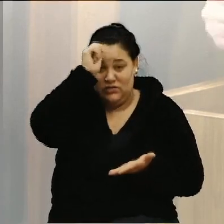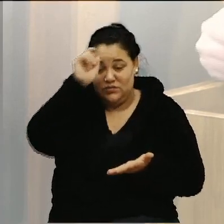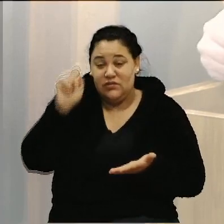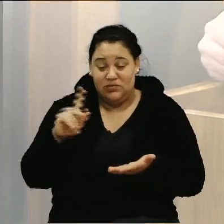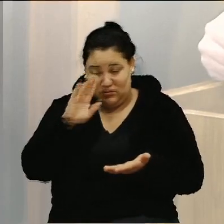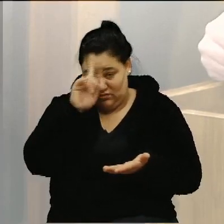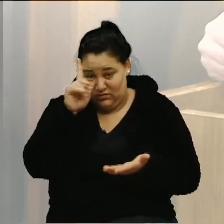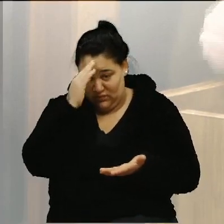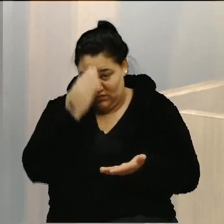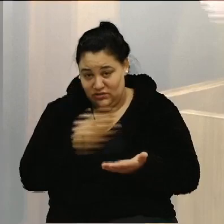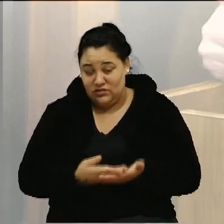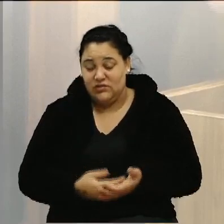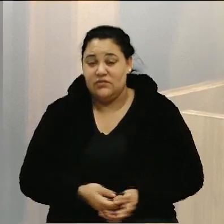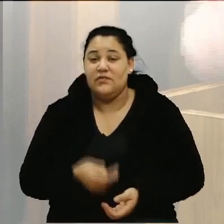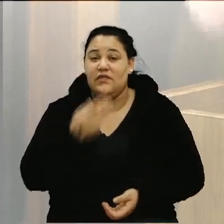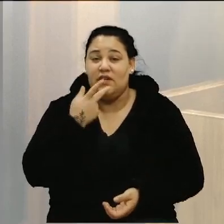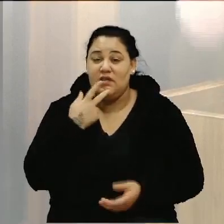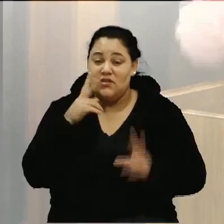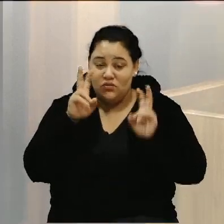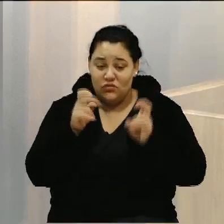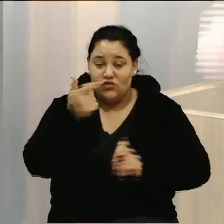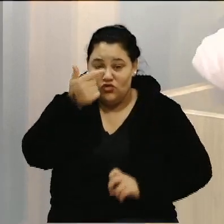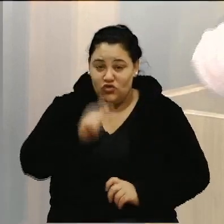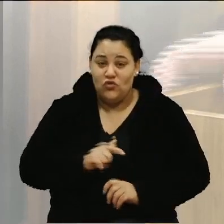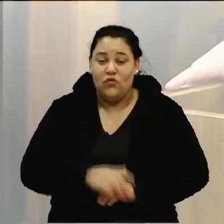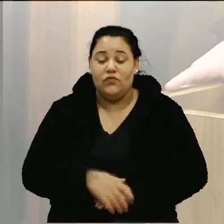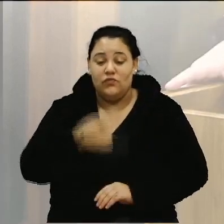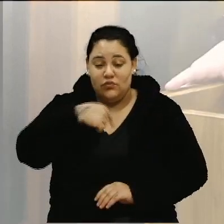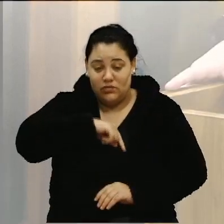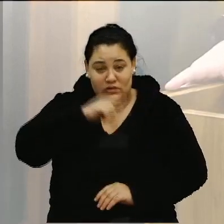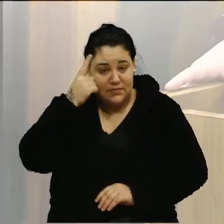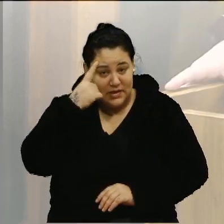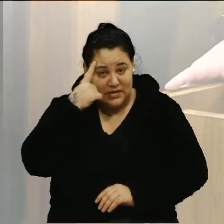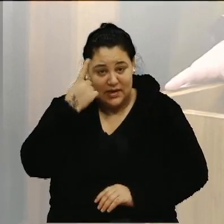aqui eu trago esse assunto para mais uma vez nós refletirmos.